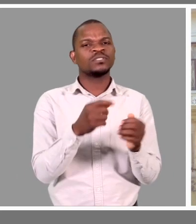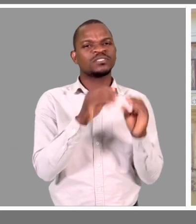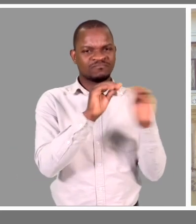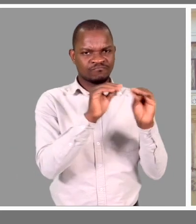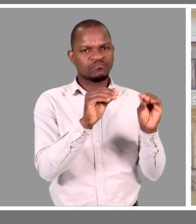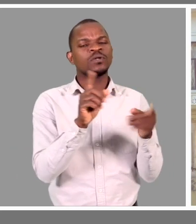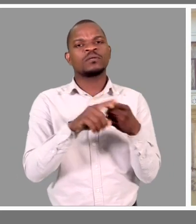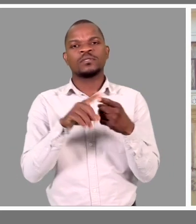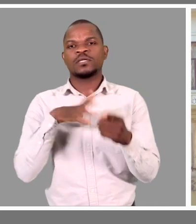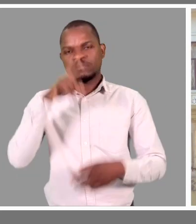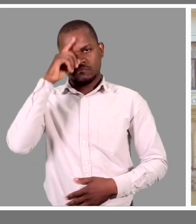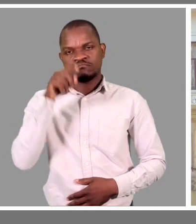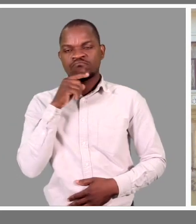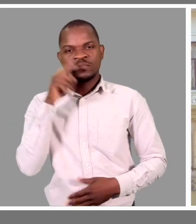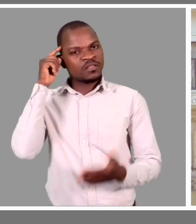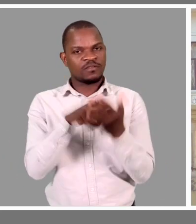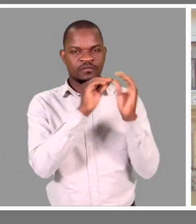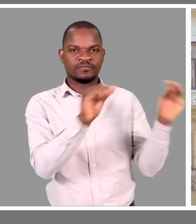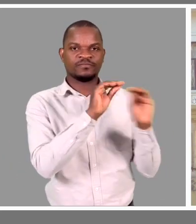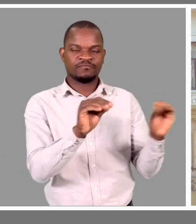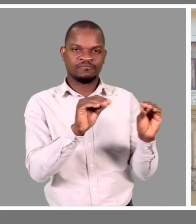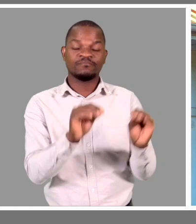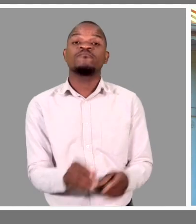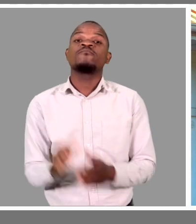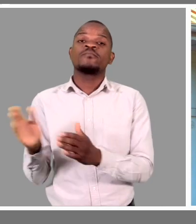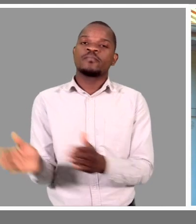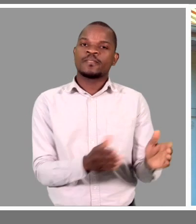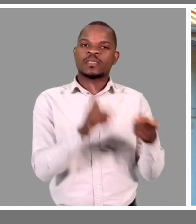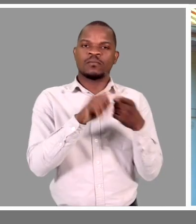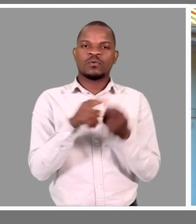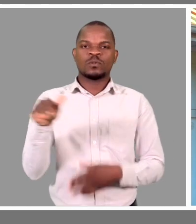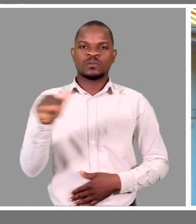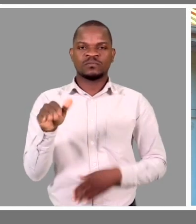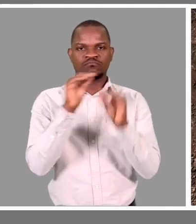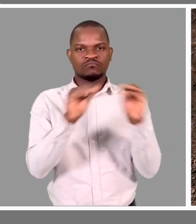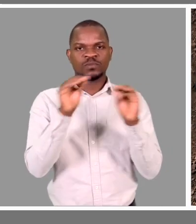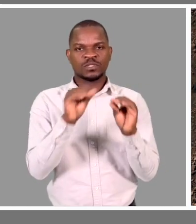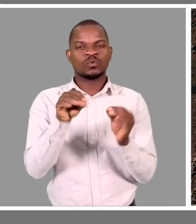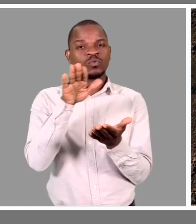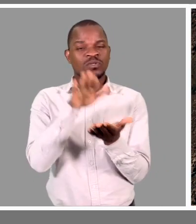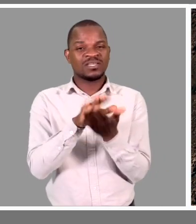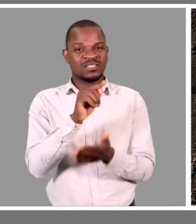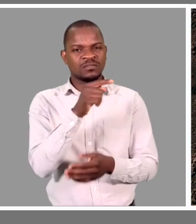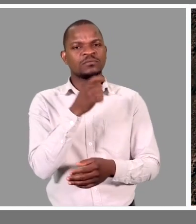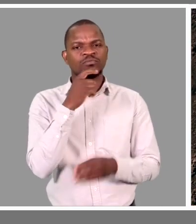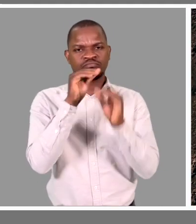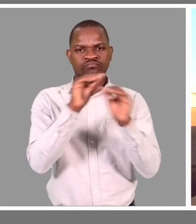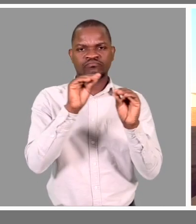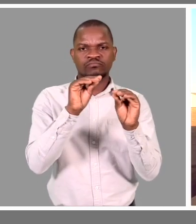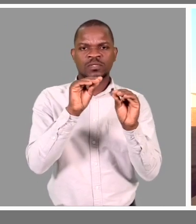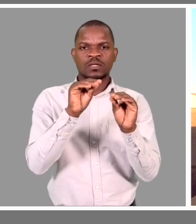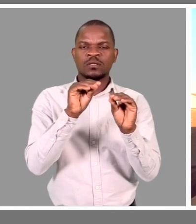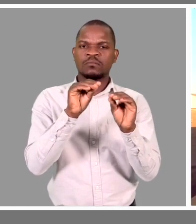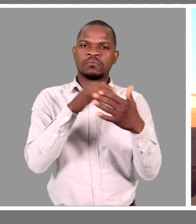portuguesa com oralidade, que é para treinar a criança a língua portuguesa. O setor de educação de Moaba acredita que o ensino bilingue